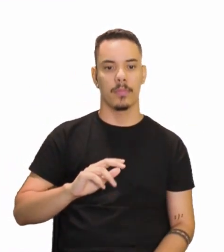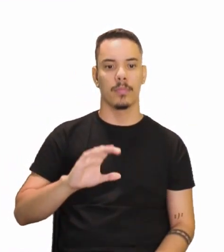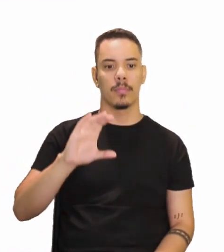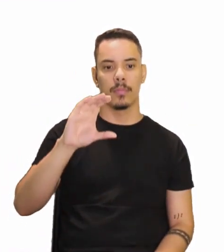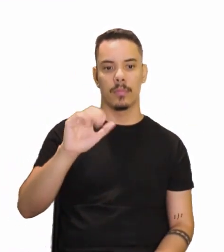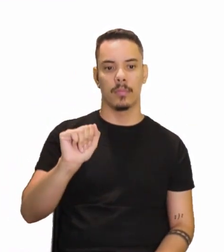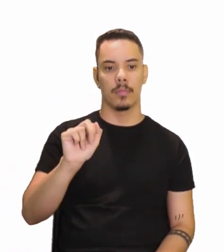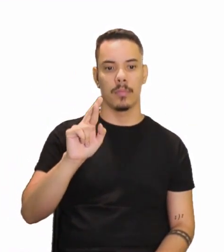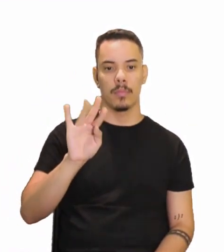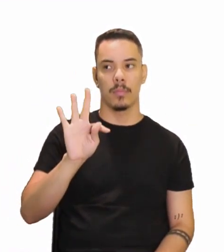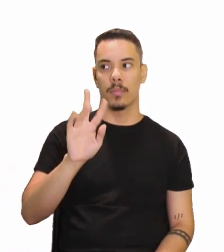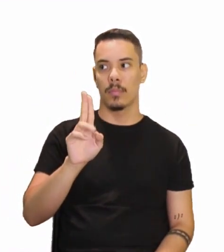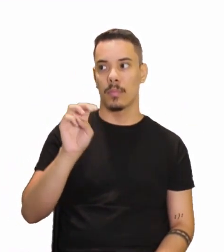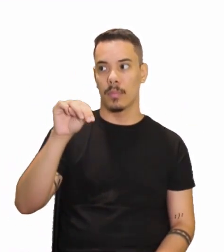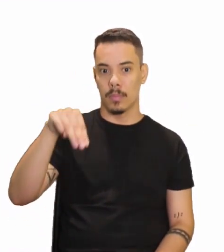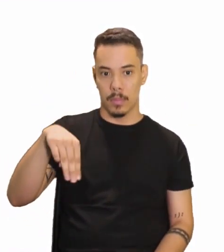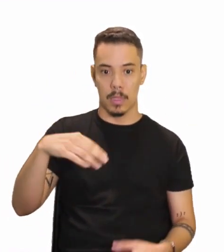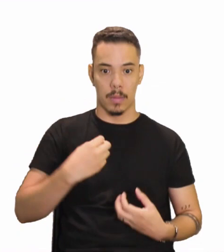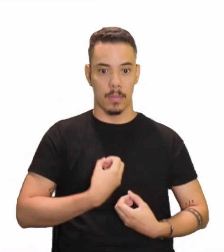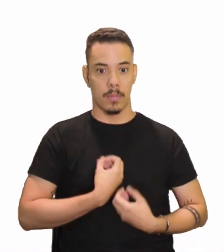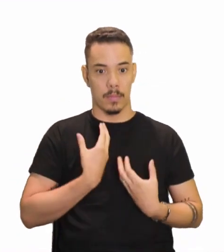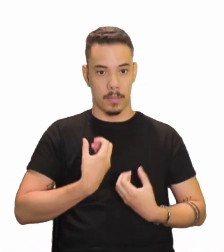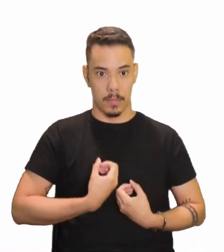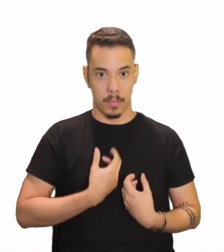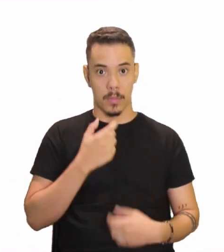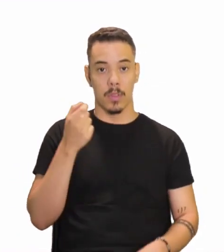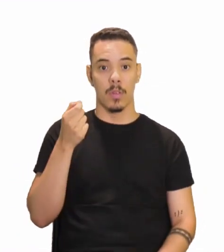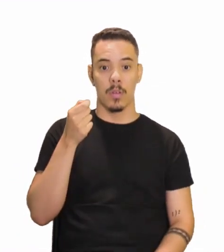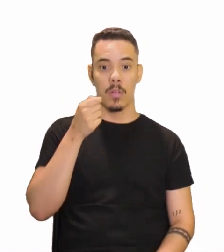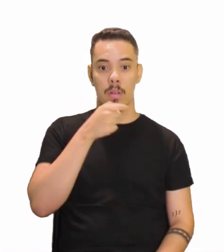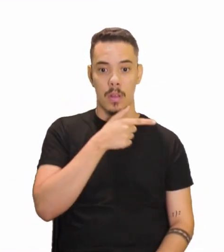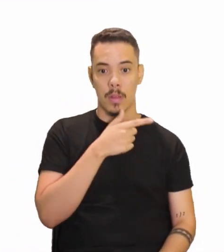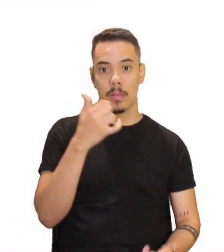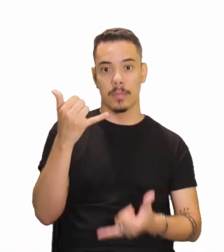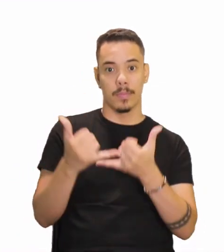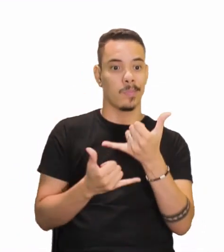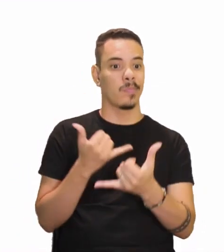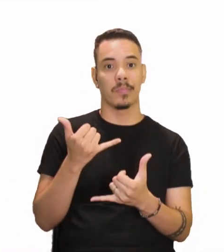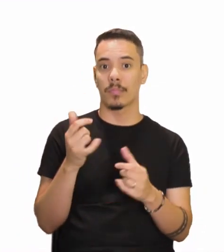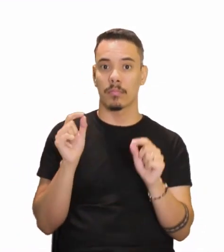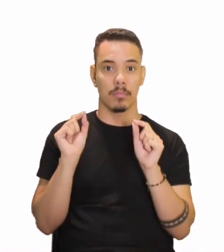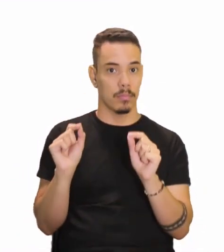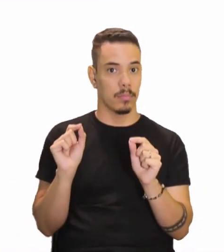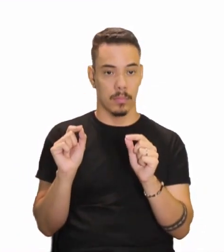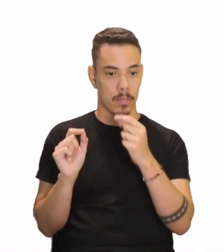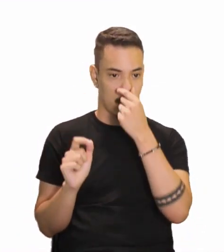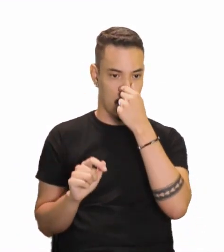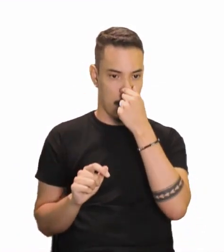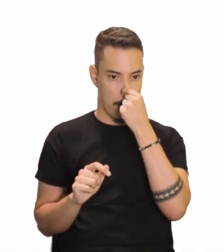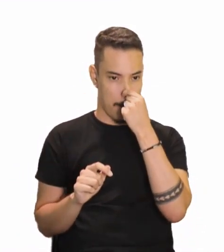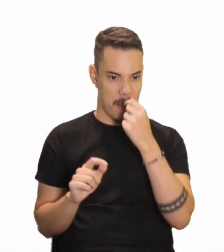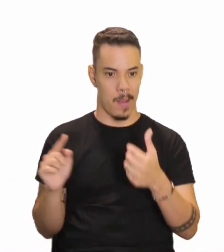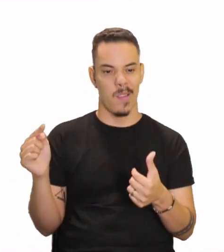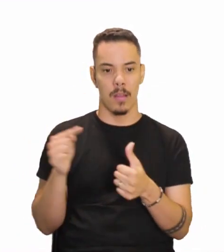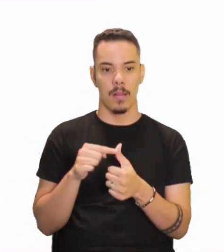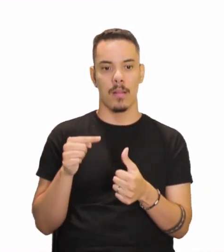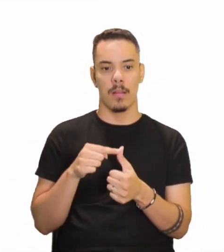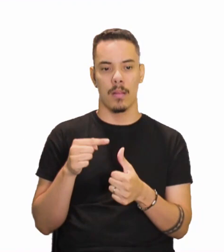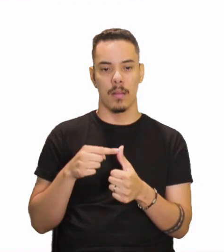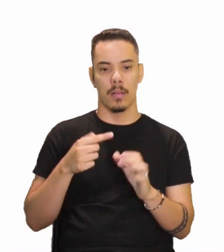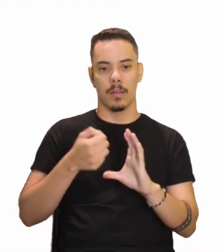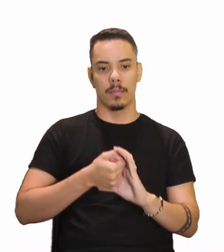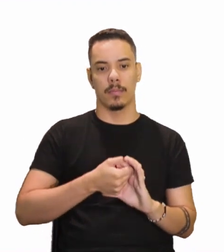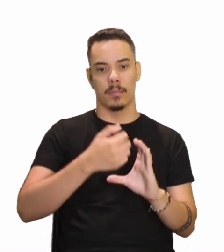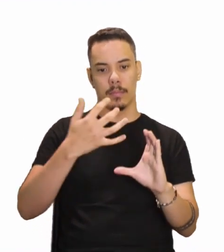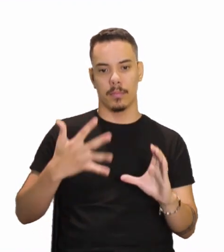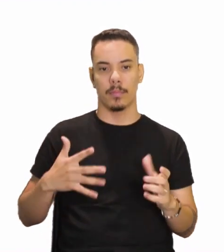meu Deus do céu produz humor brincando com a letra a